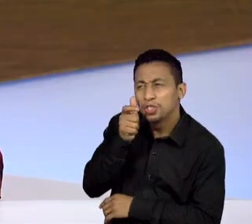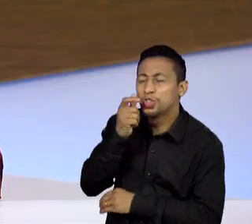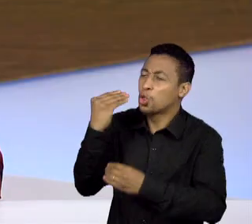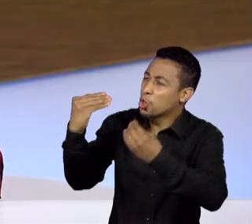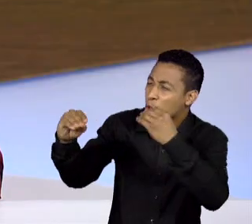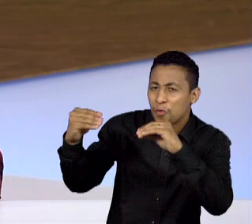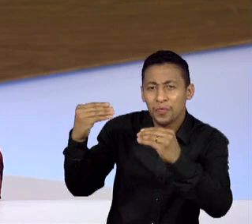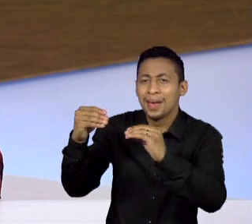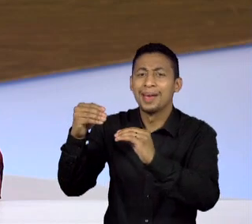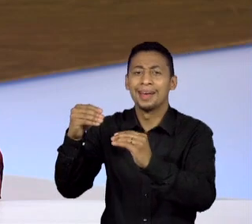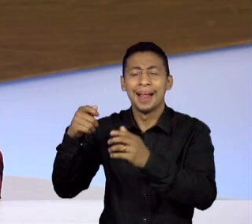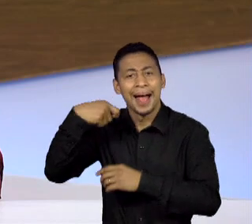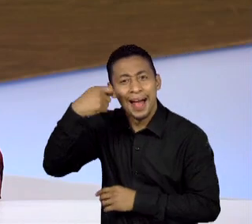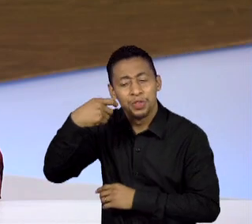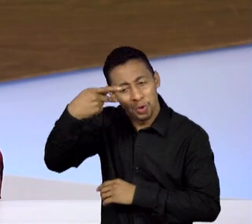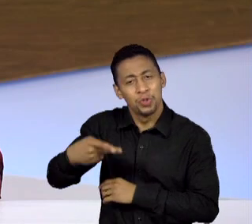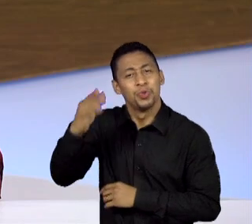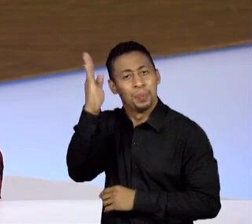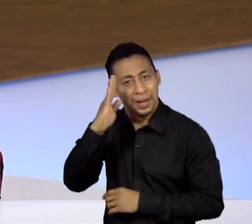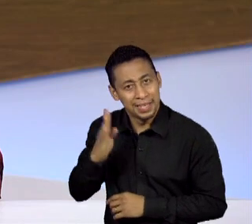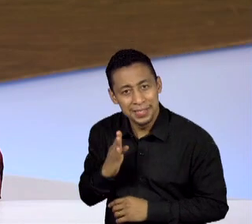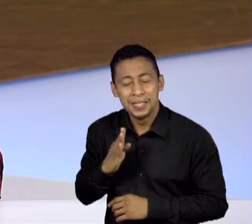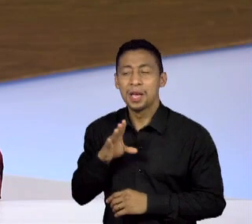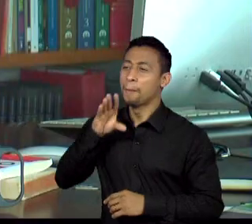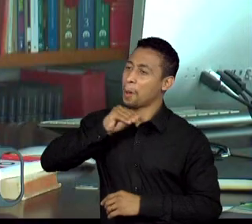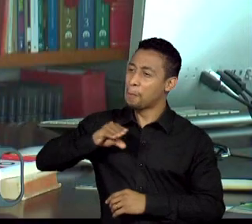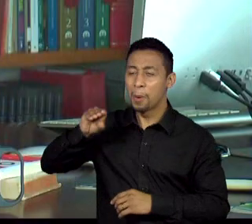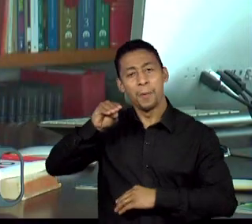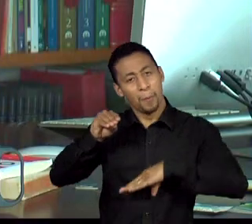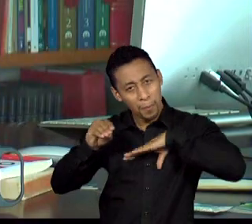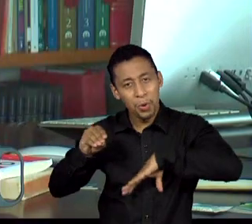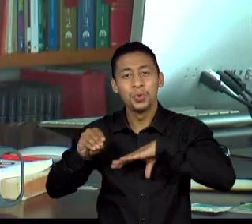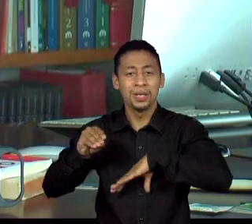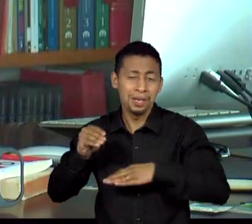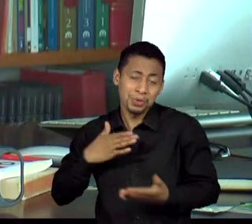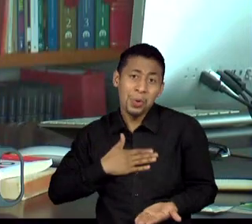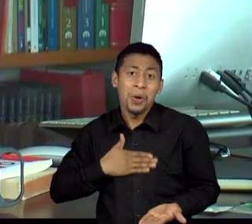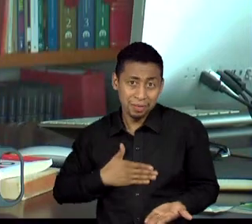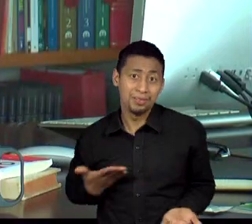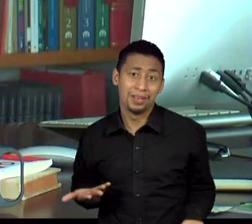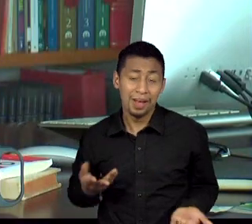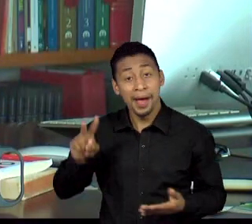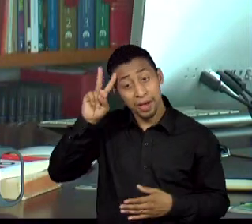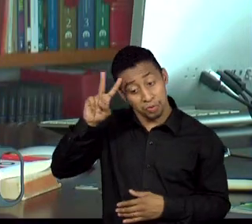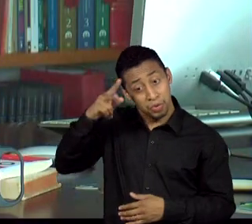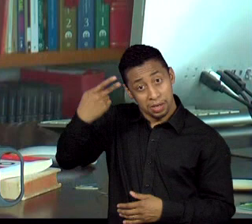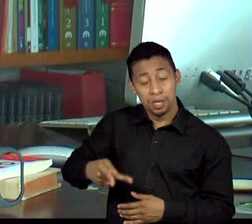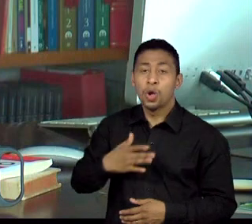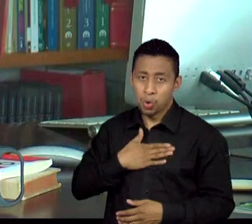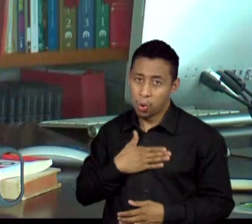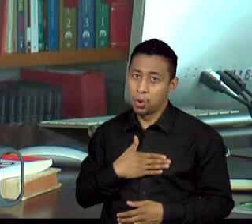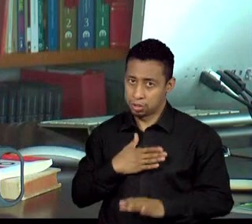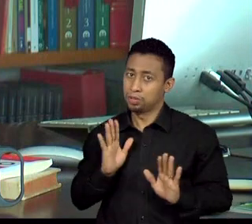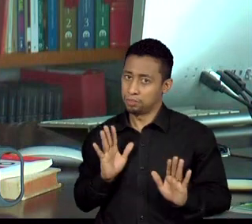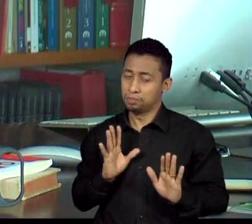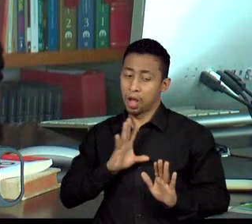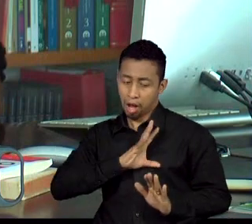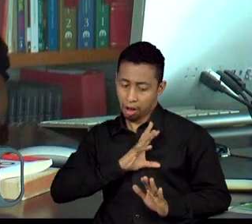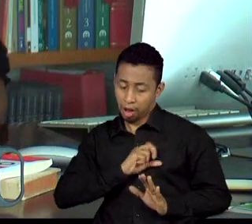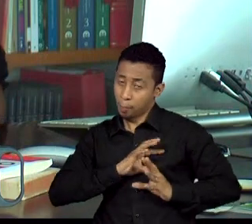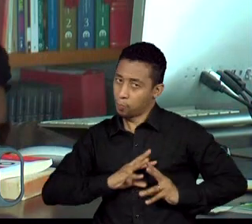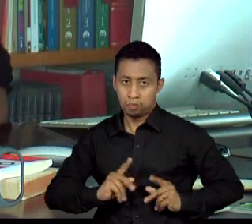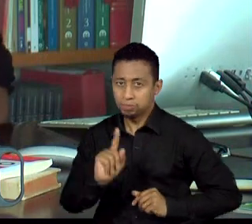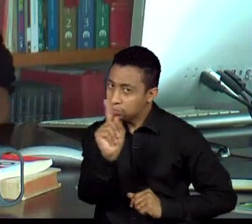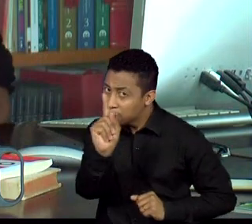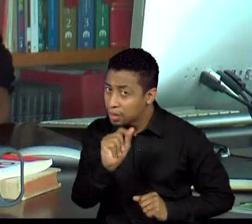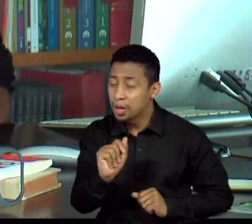suas histórias faladas em português. Enfim, acho que essa paixão não morreu. Ela pode estar